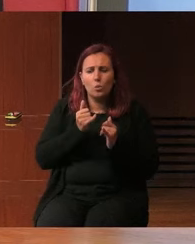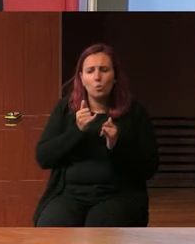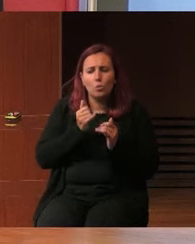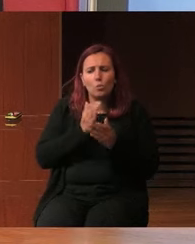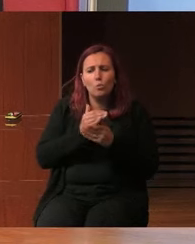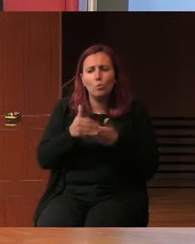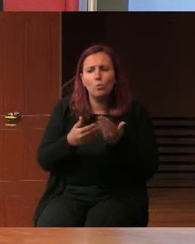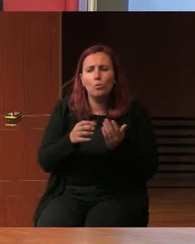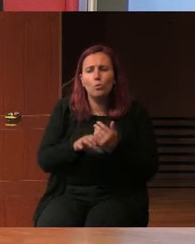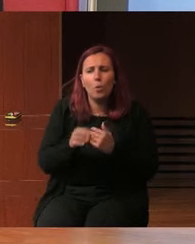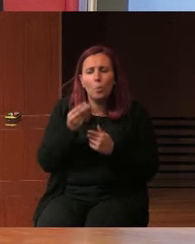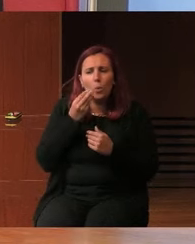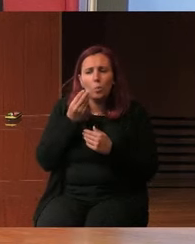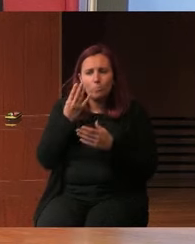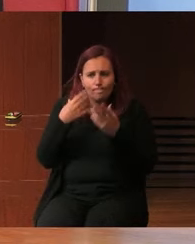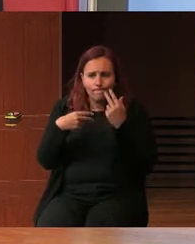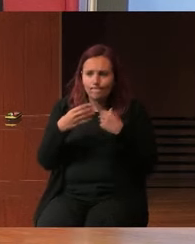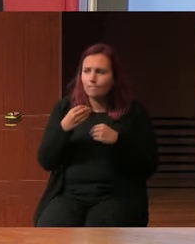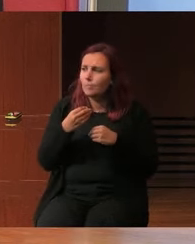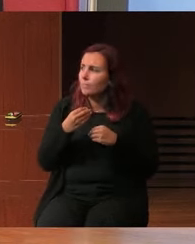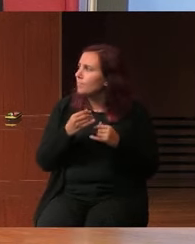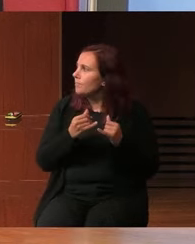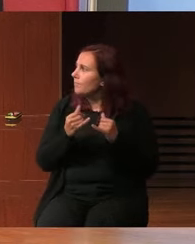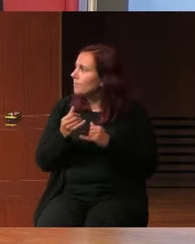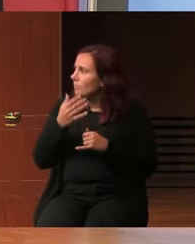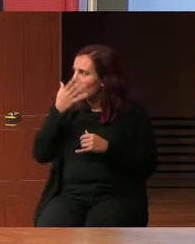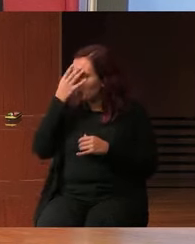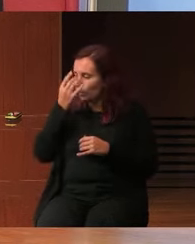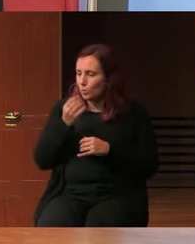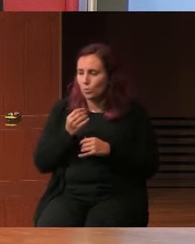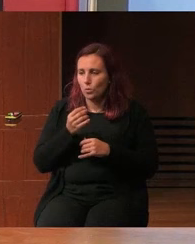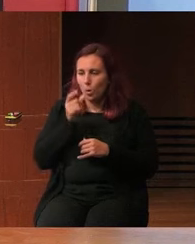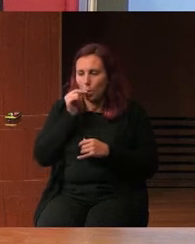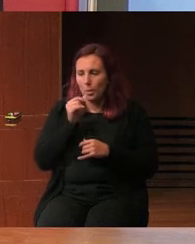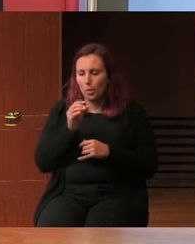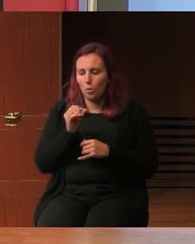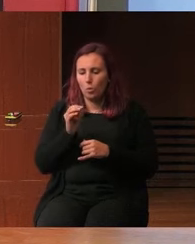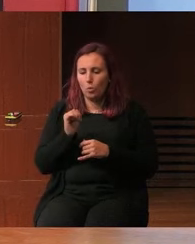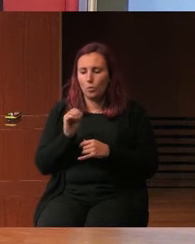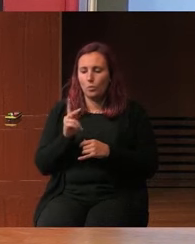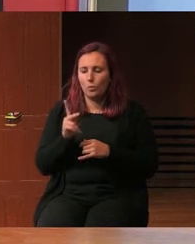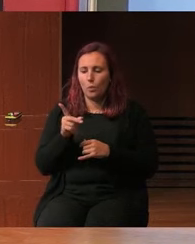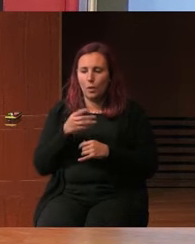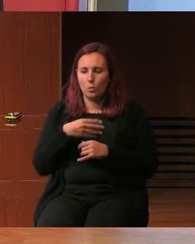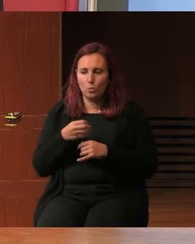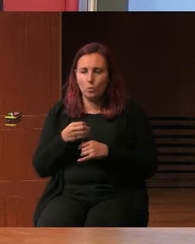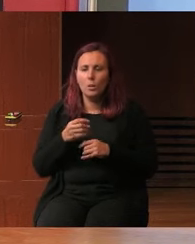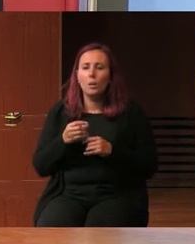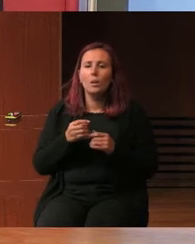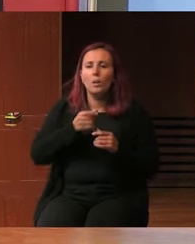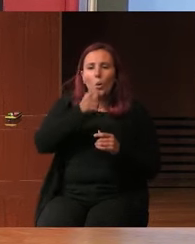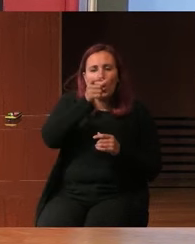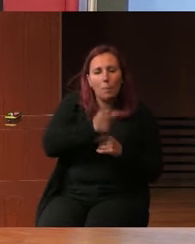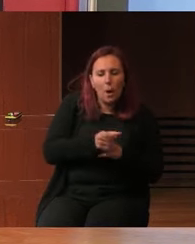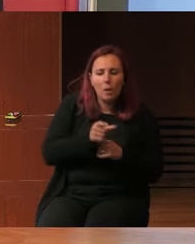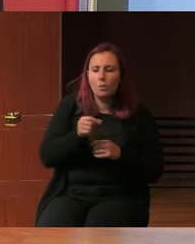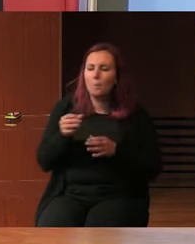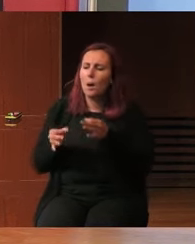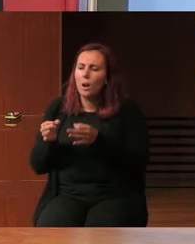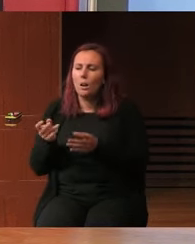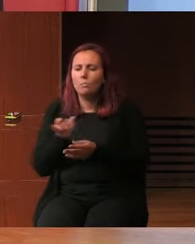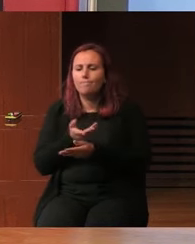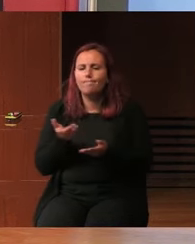Portanto, e já agora, professor Oswaldo Silvestre, nesta ideia de fronteira entre humanos e máquinas, não é? Como é